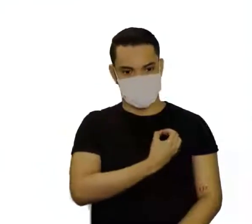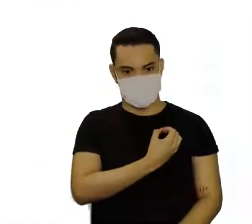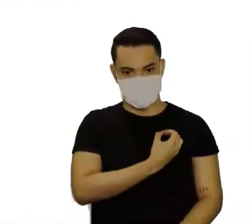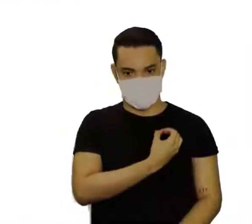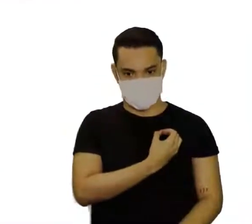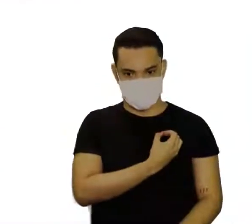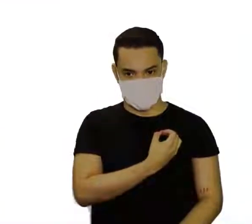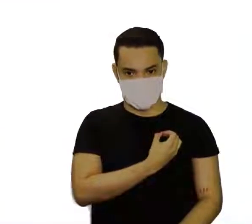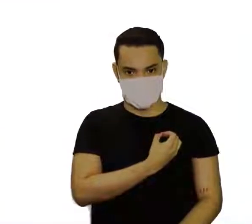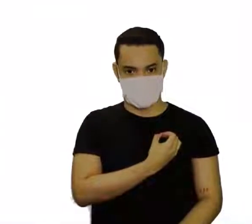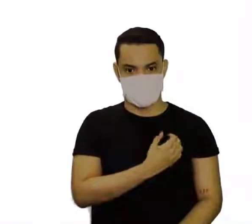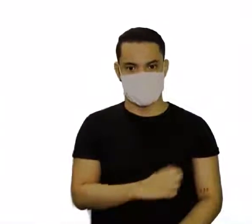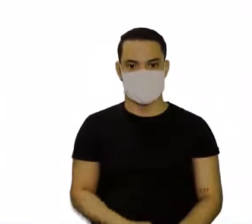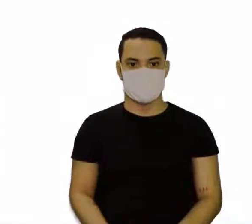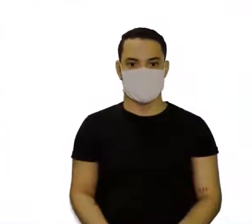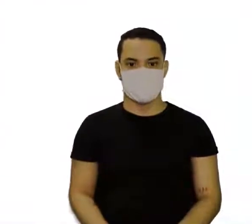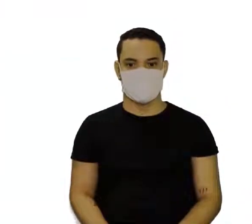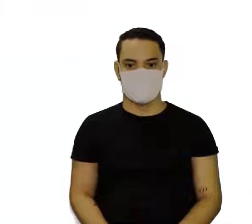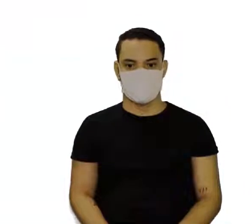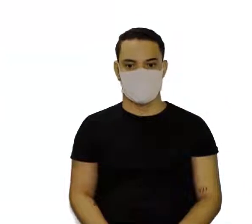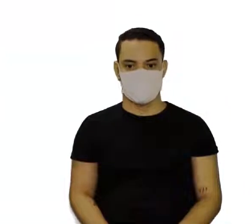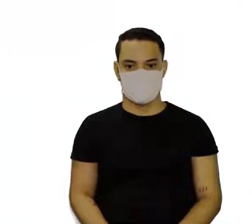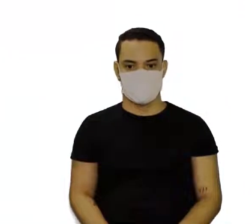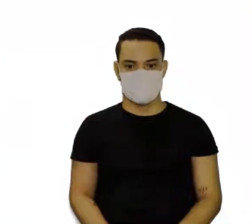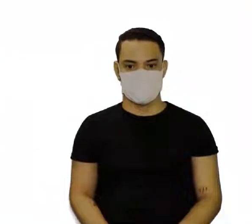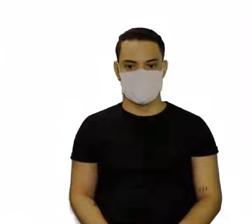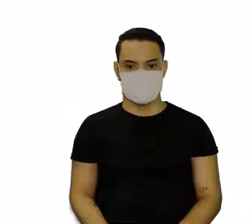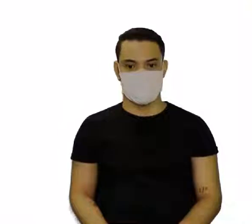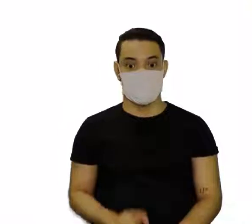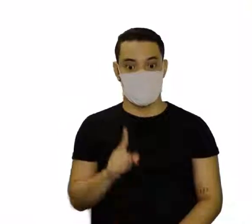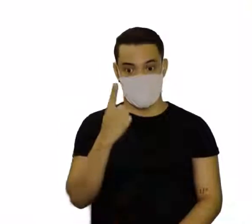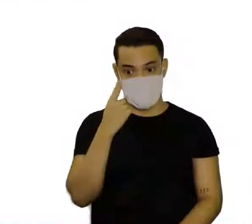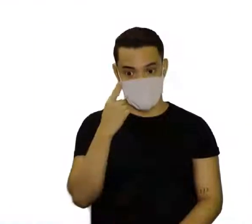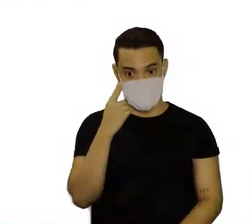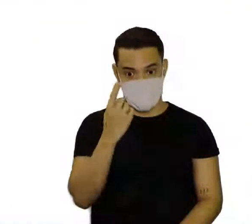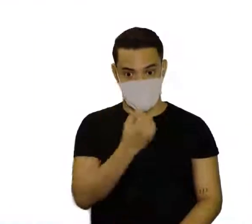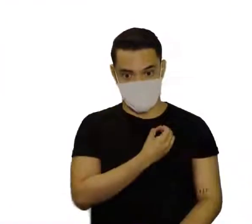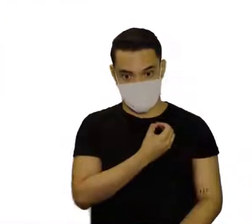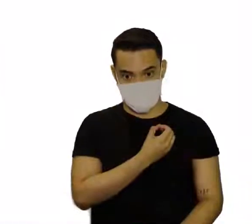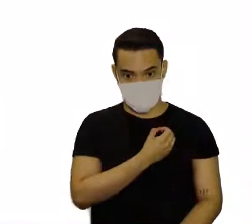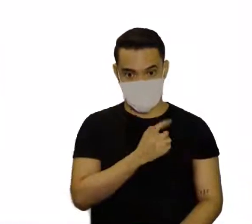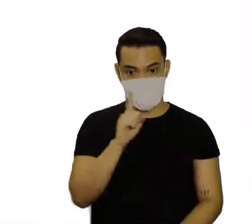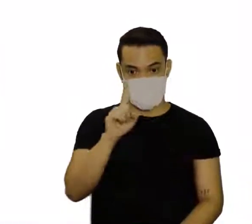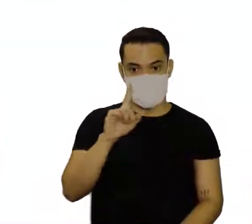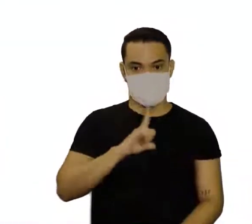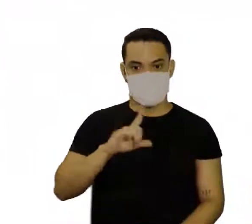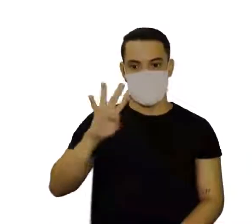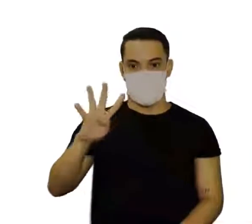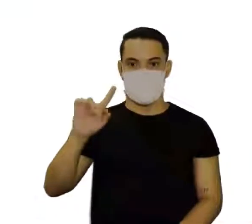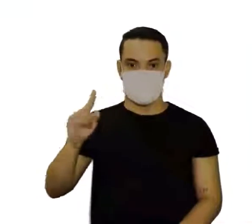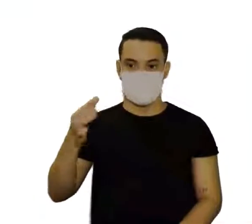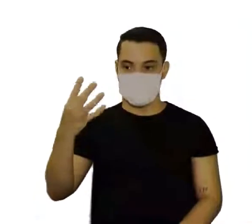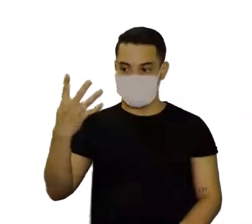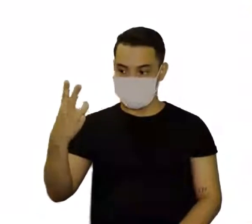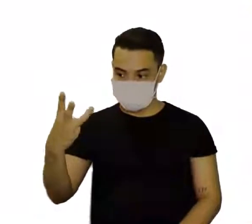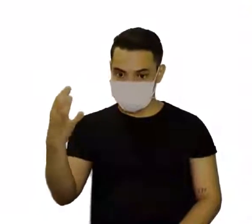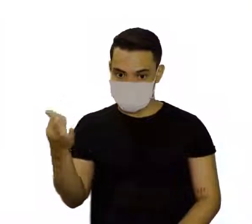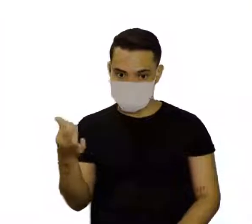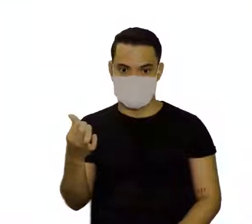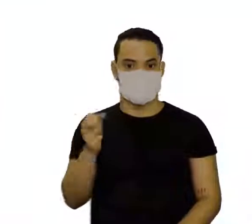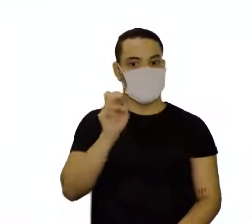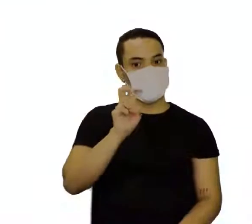meio, 3,18, 1, eu já tenho aqui 4,36, 2,